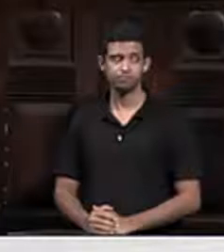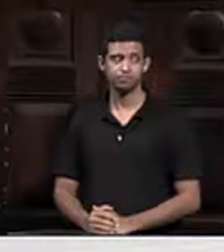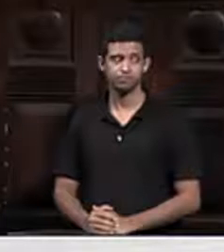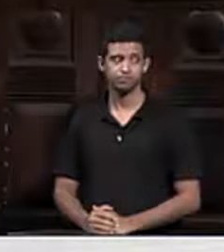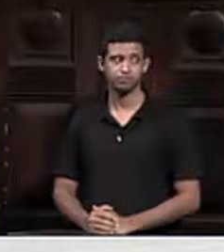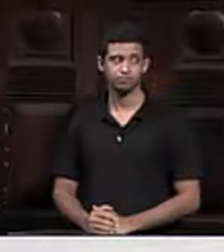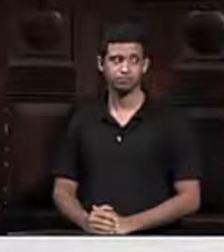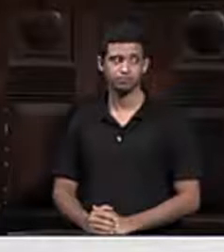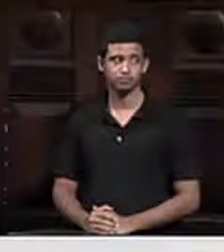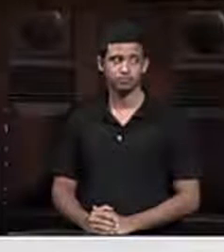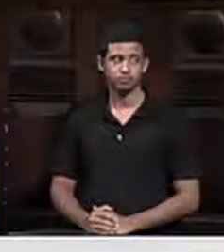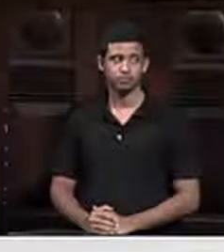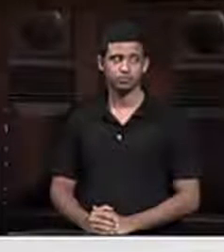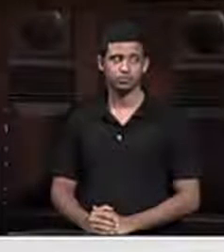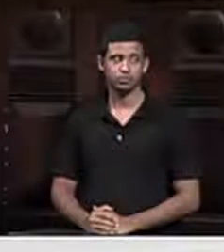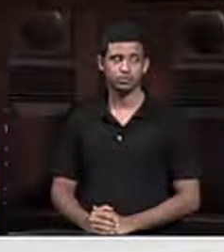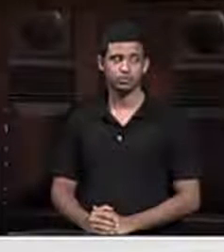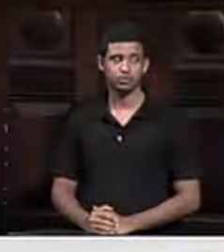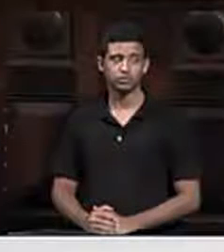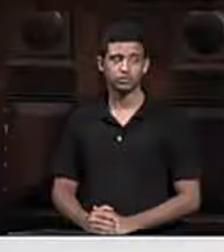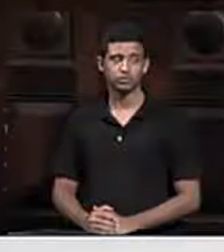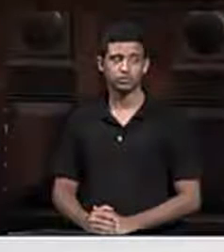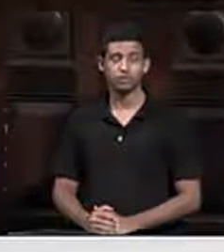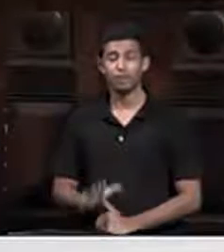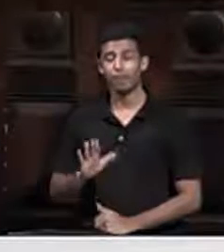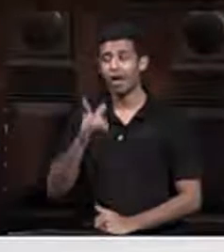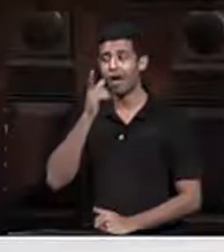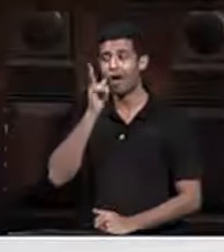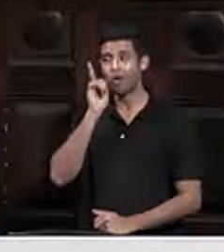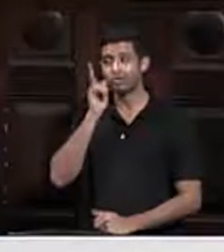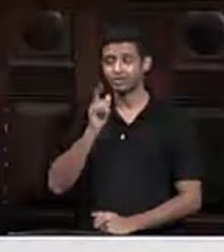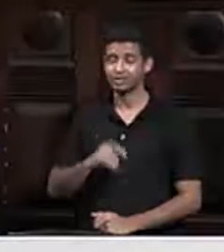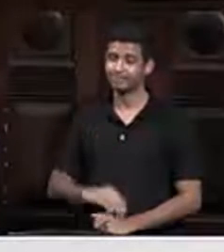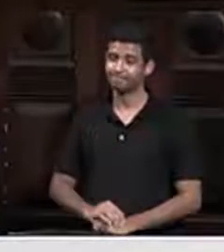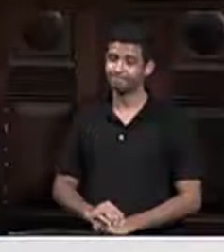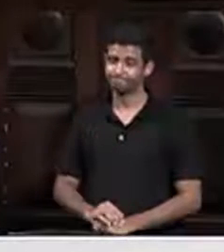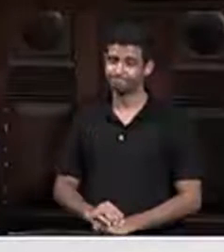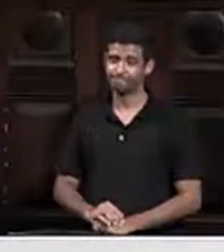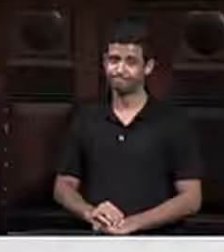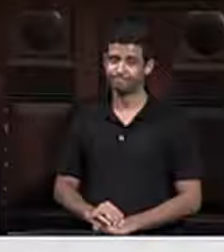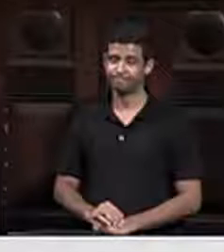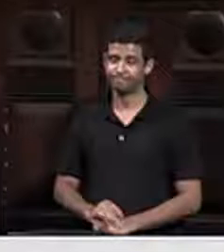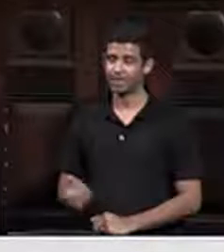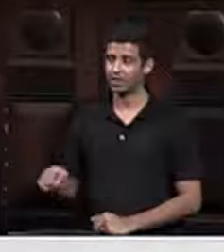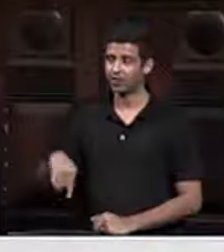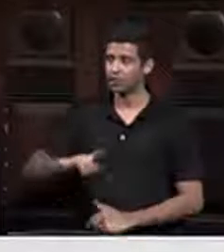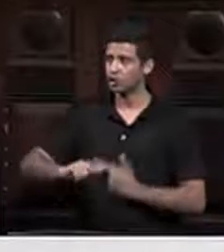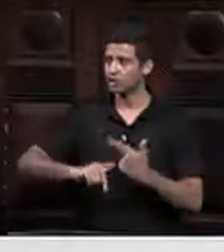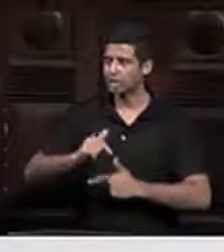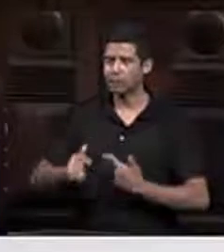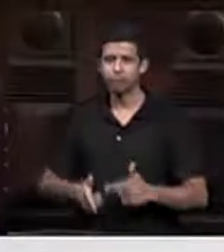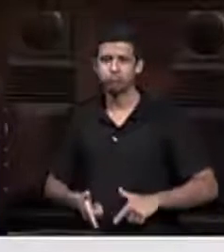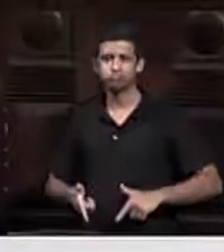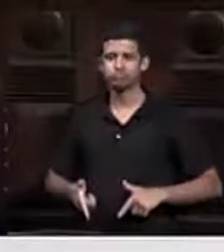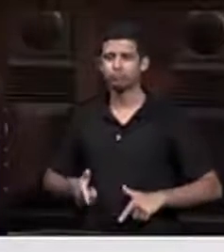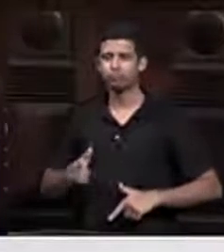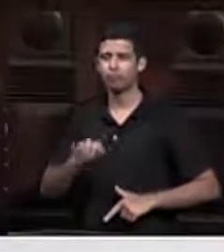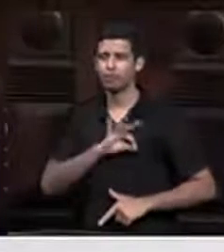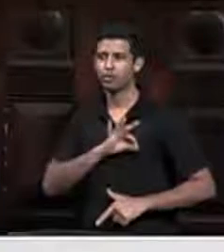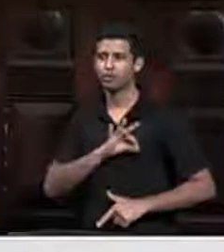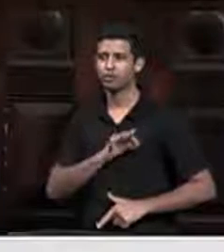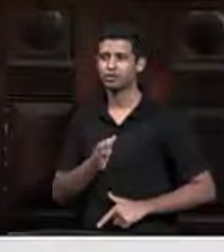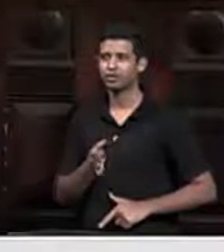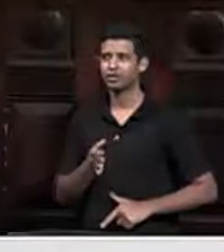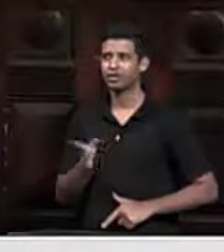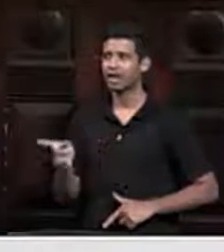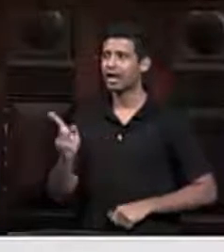pertenceu à CORE, e ontem, numa operação policial, na